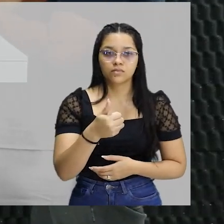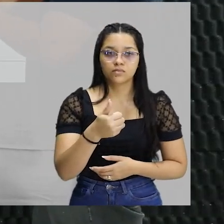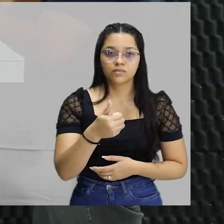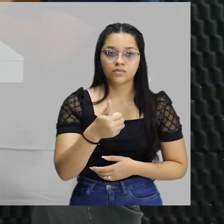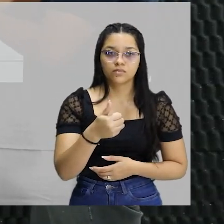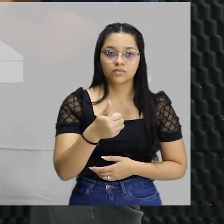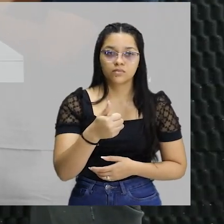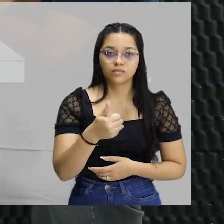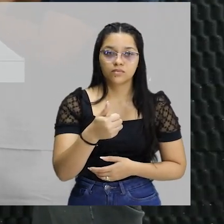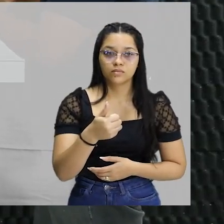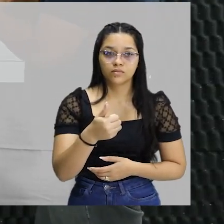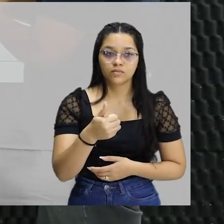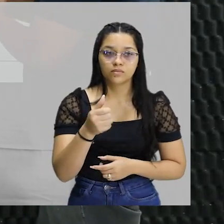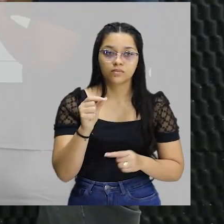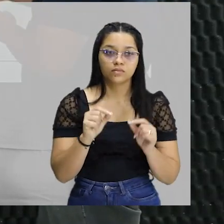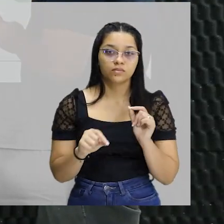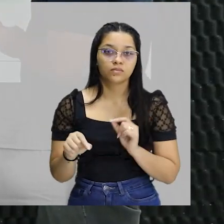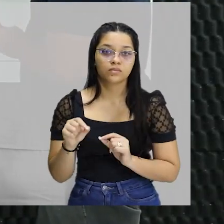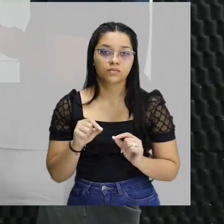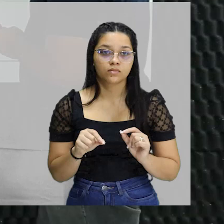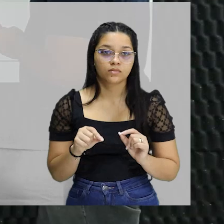em uma atração